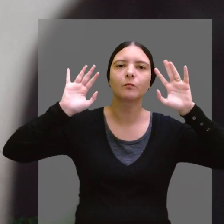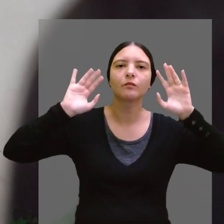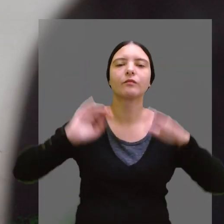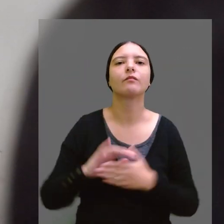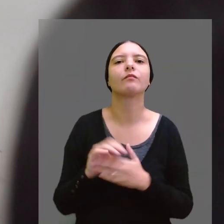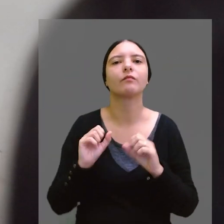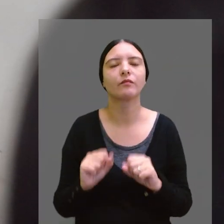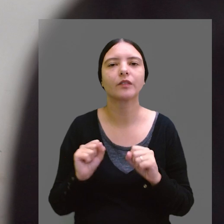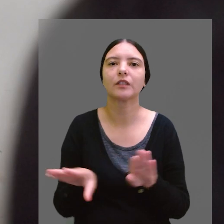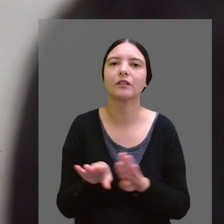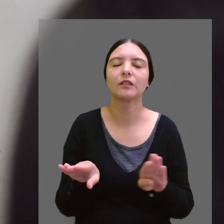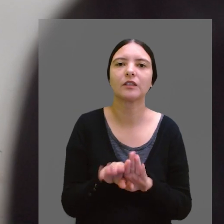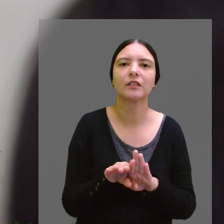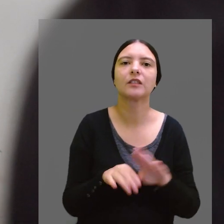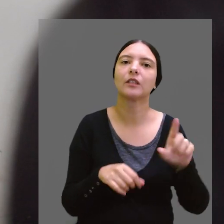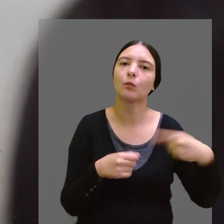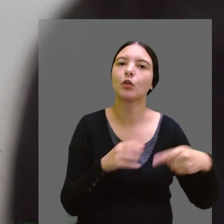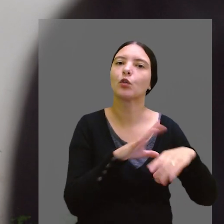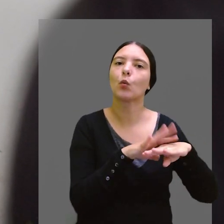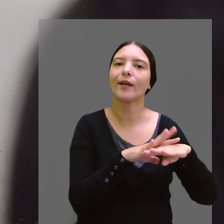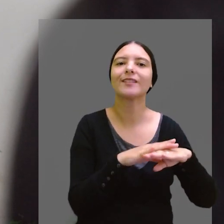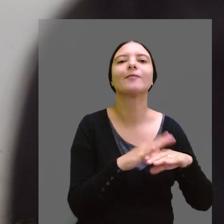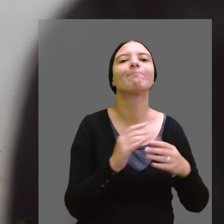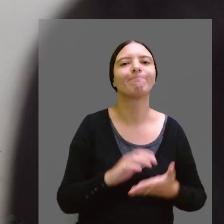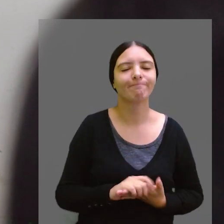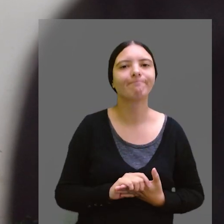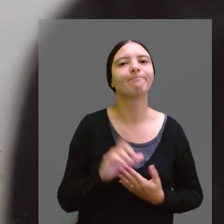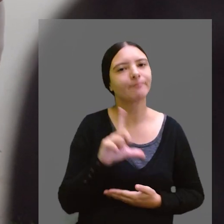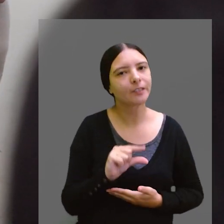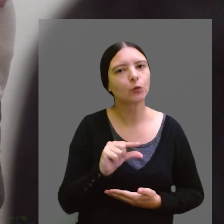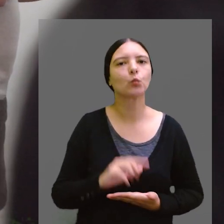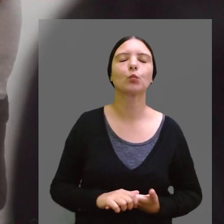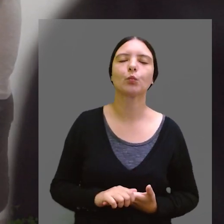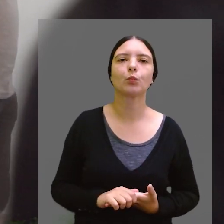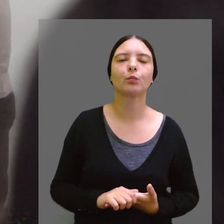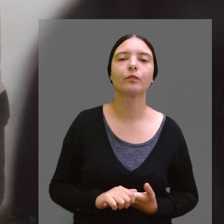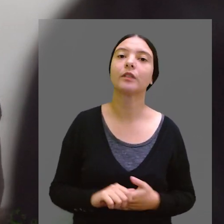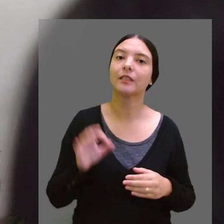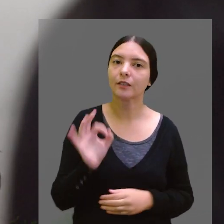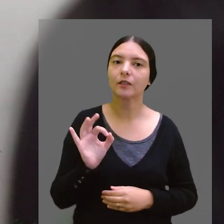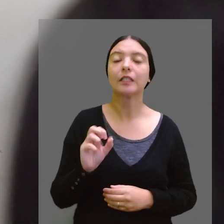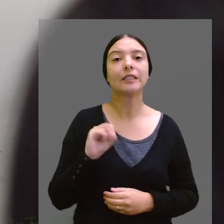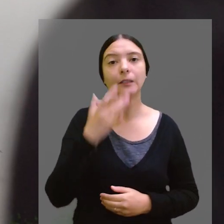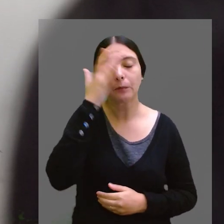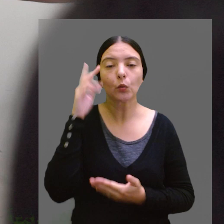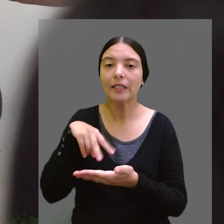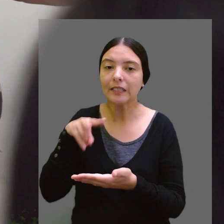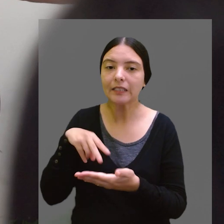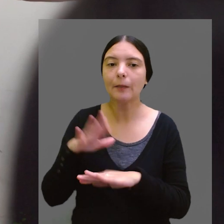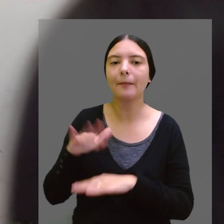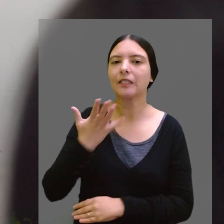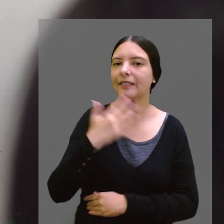menos chance de ficar com doença depois, de ficar com Alzheimer, certo? Então, quem lê mais e desde